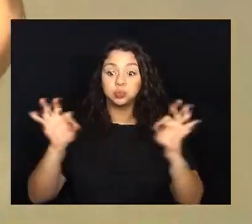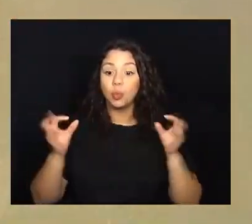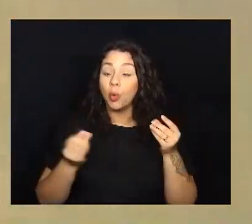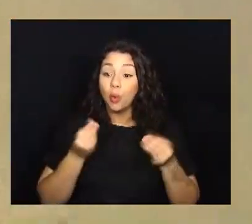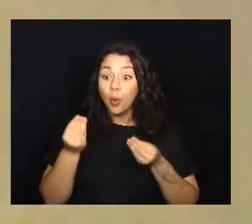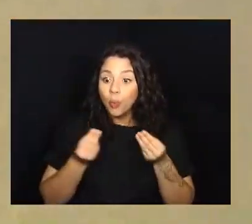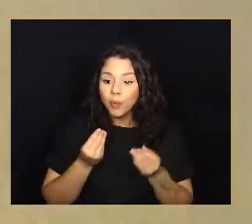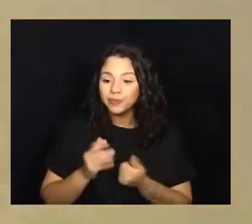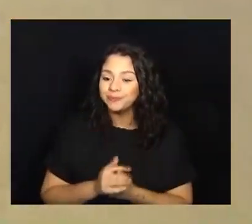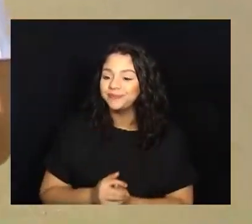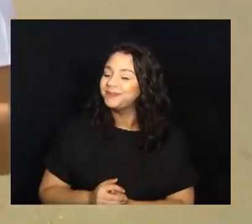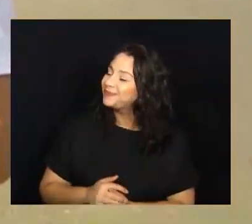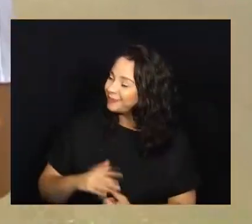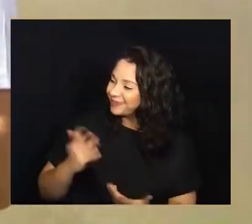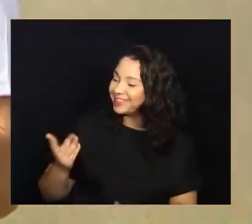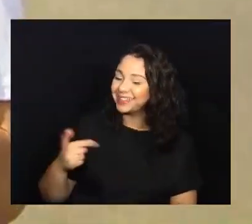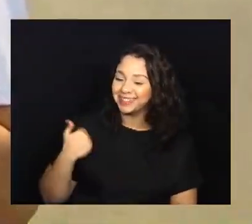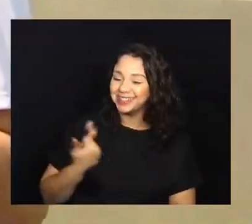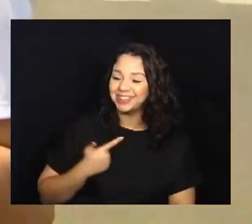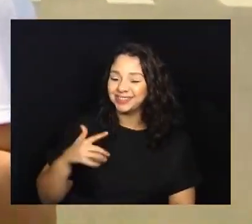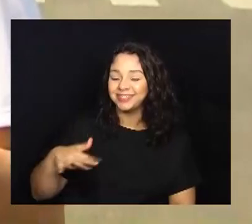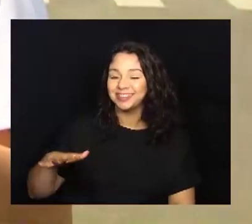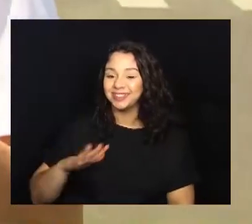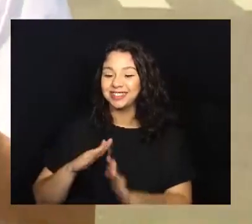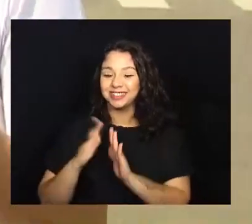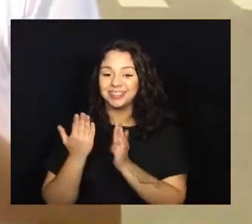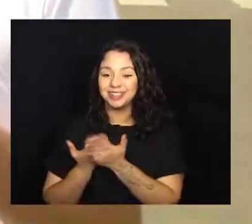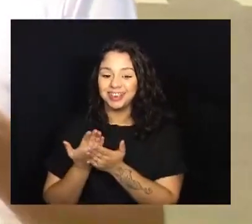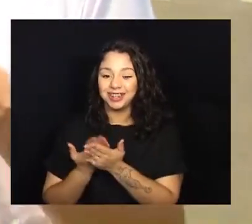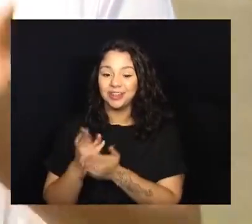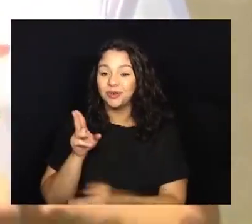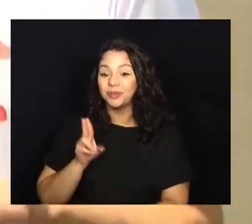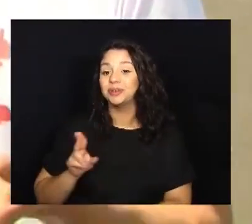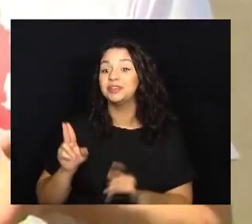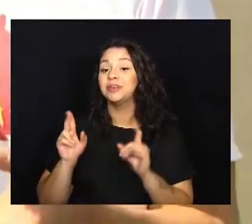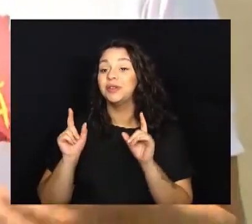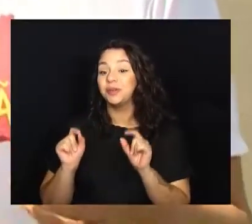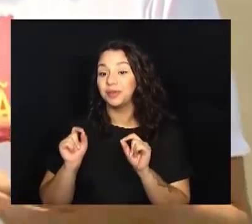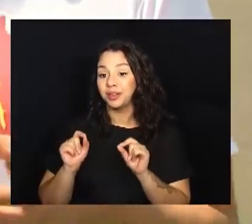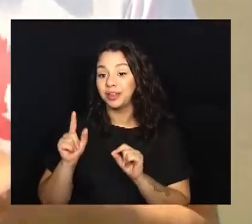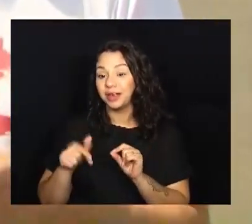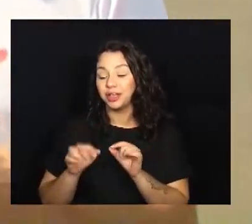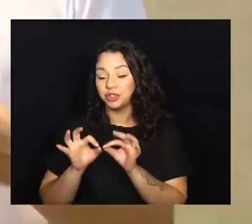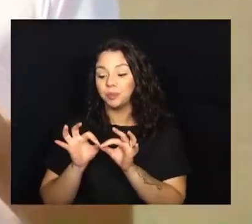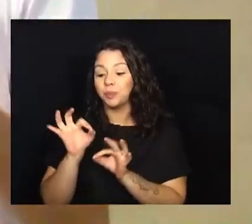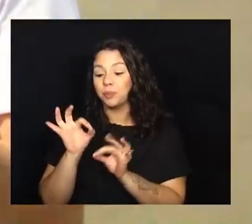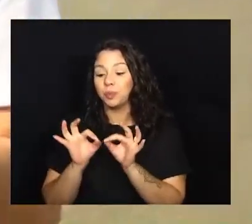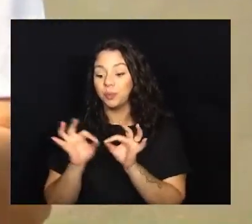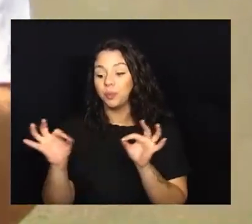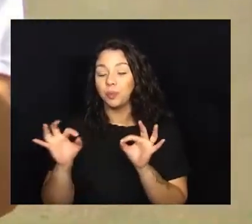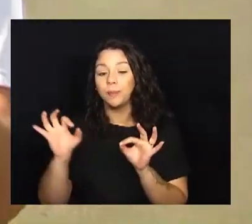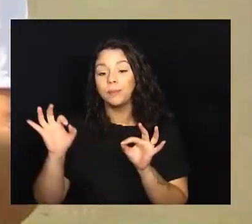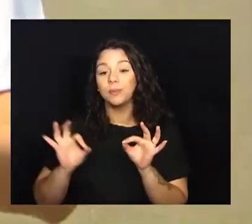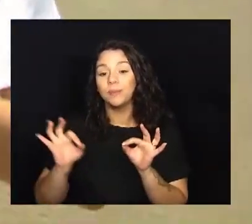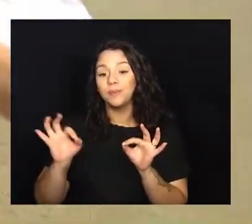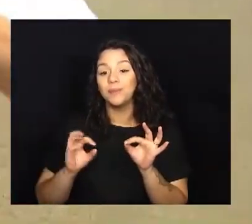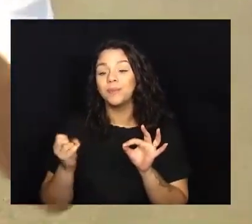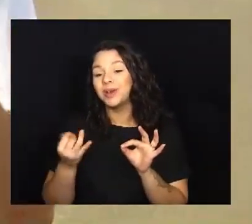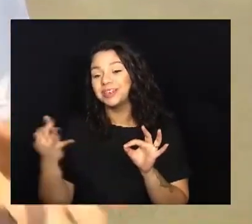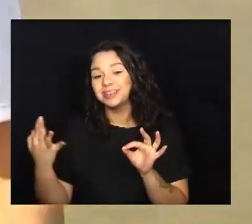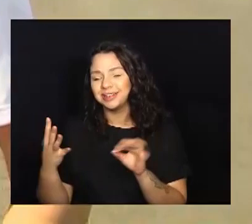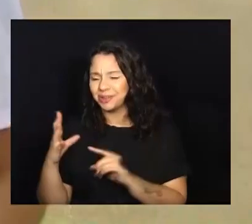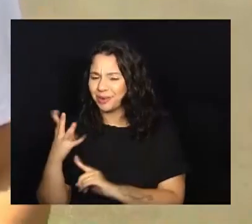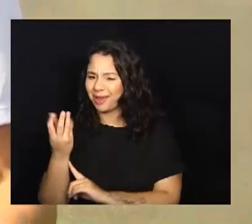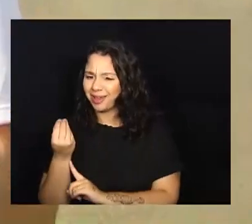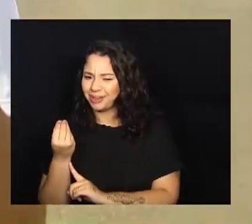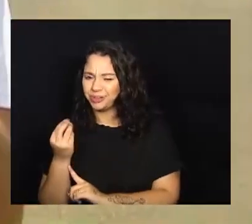Aí como a gente está aqui nesse universo escolar, então a gente vai usar muito a ideia da proporção. Então, o pessoal acha que fazer arte não tem nada a ver